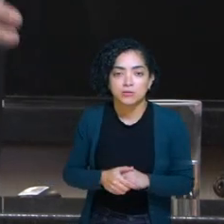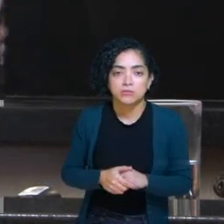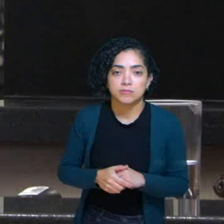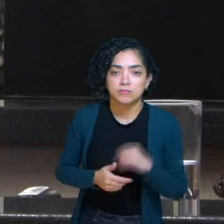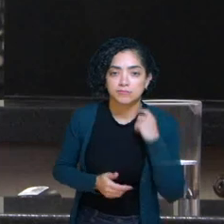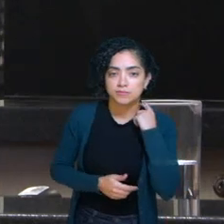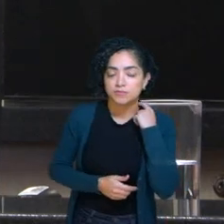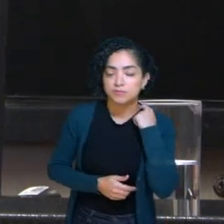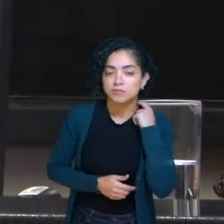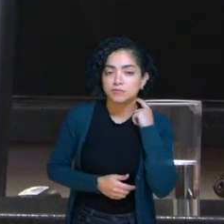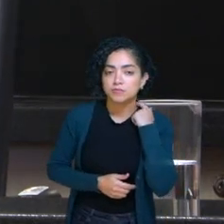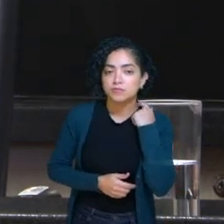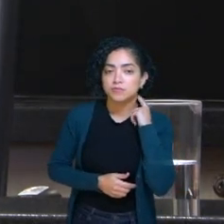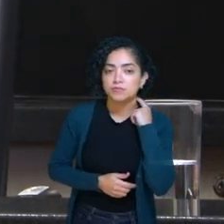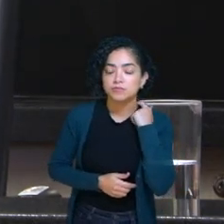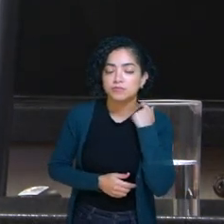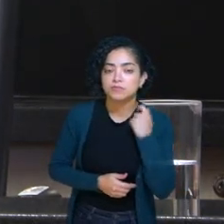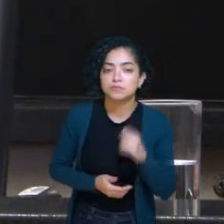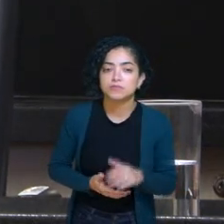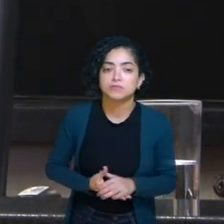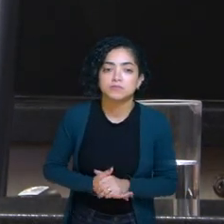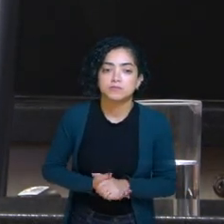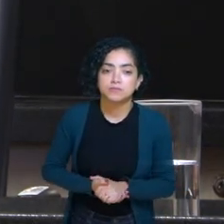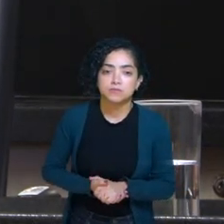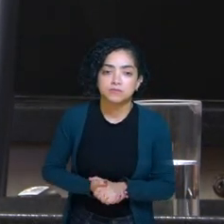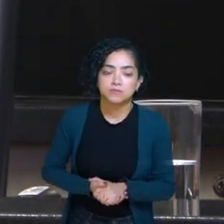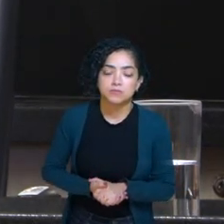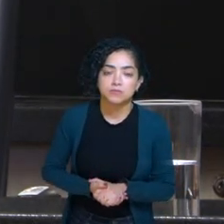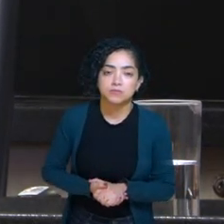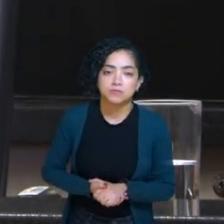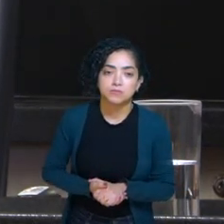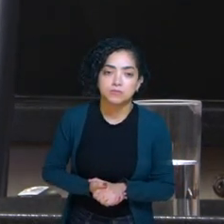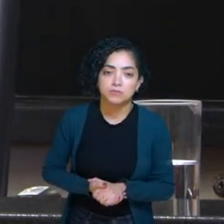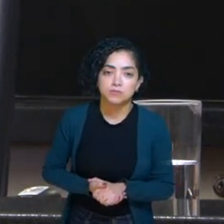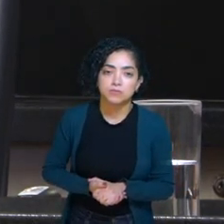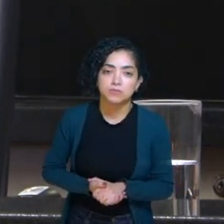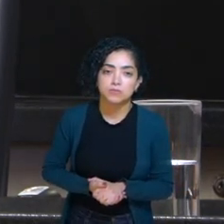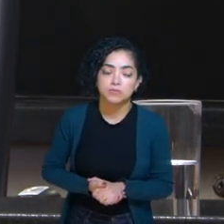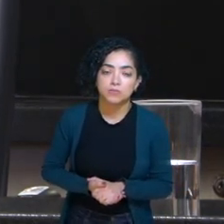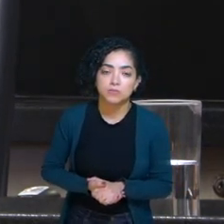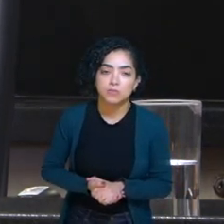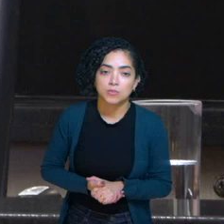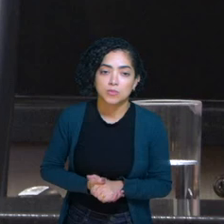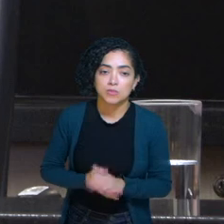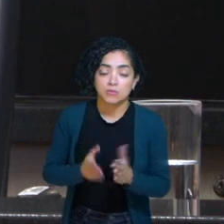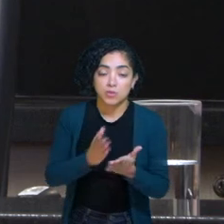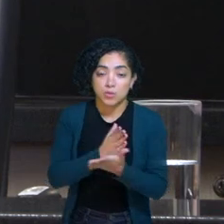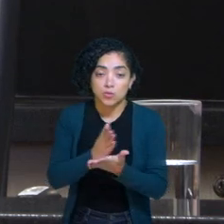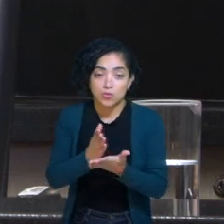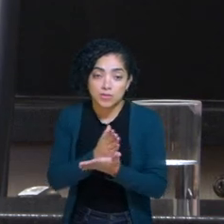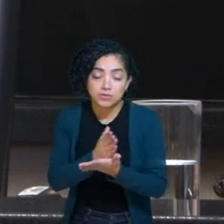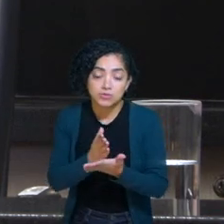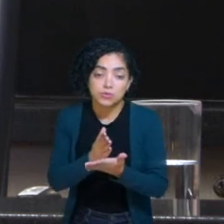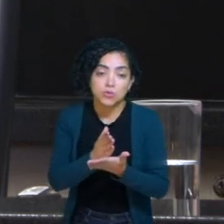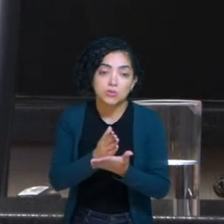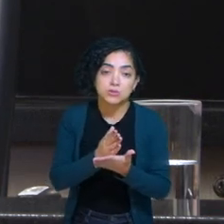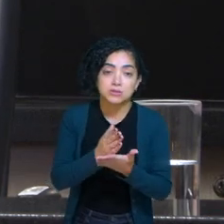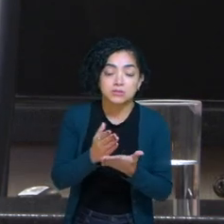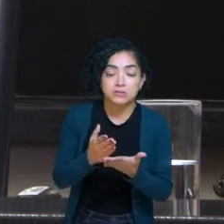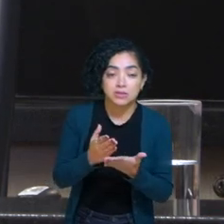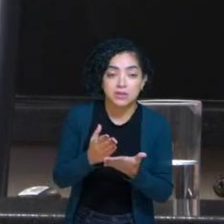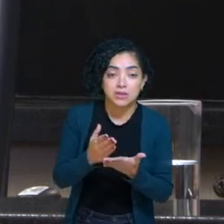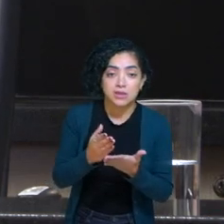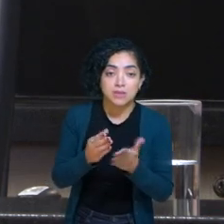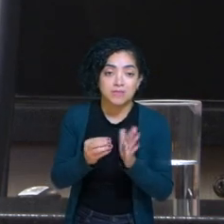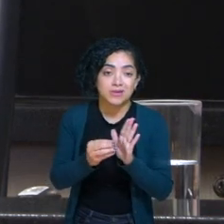depois V dialogar aqui com a colega né acaba colando algumas coisas e portanto não trazendo a